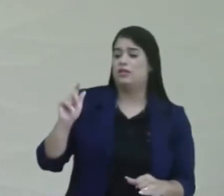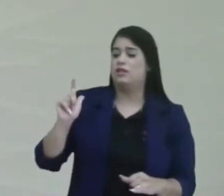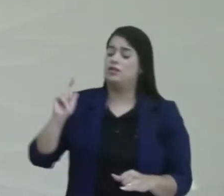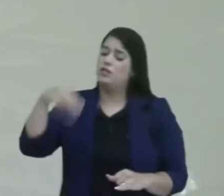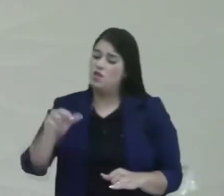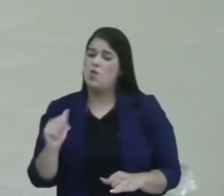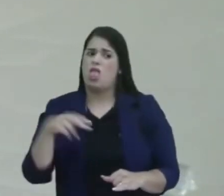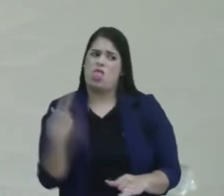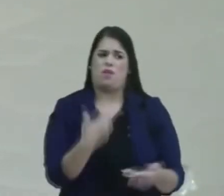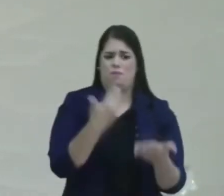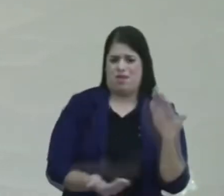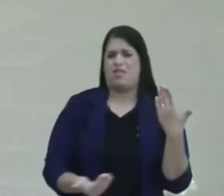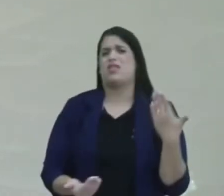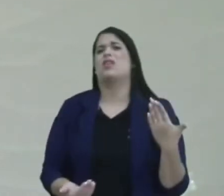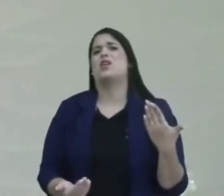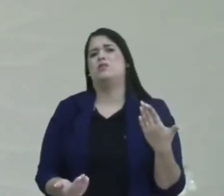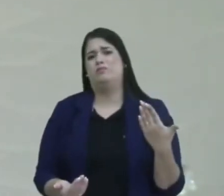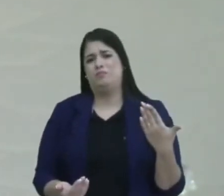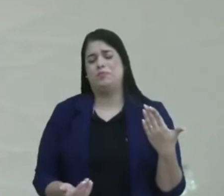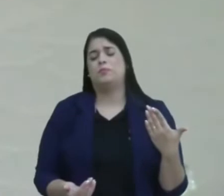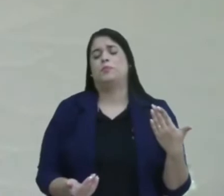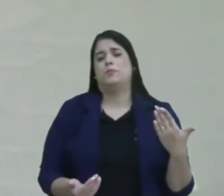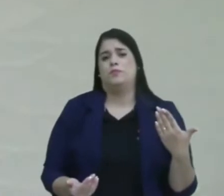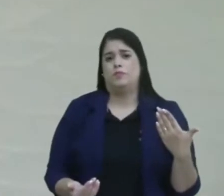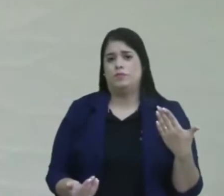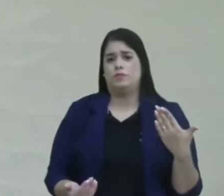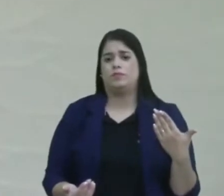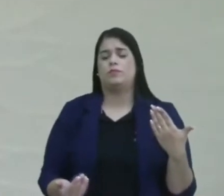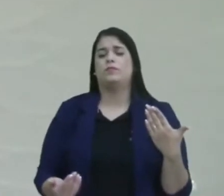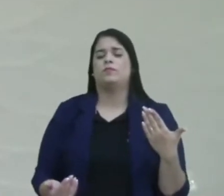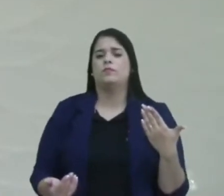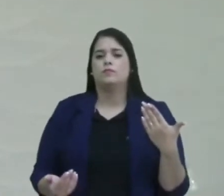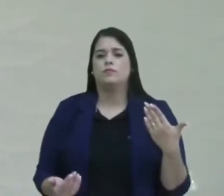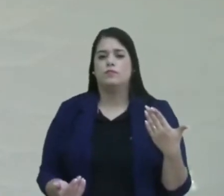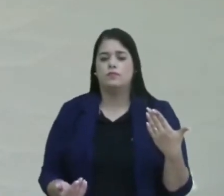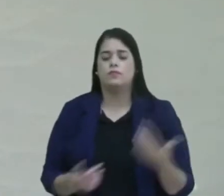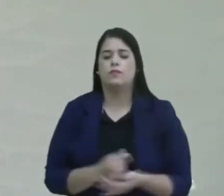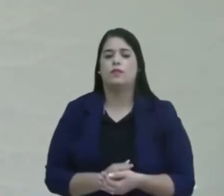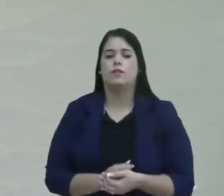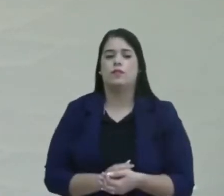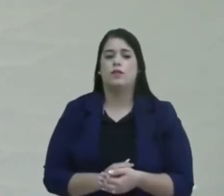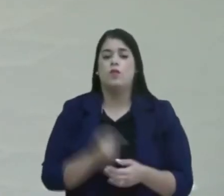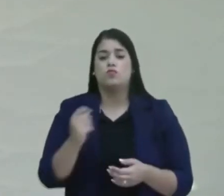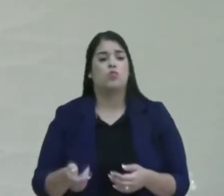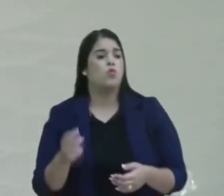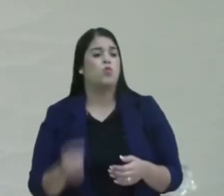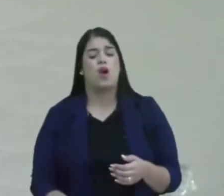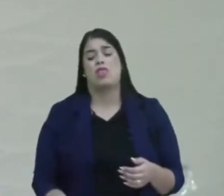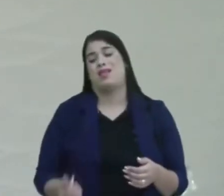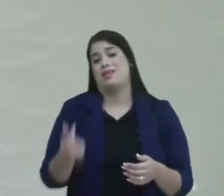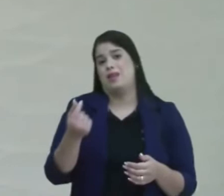gente perdeu. E só sabe quem está lá na base, andando casa a casa, né, o quanto de